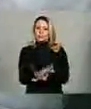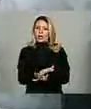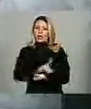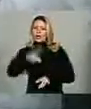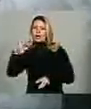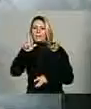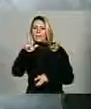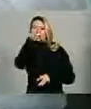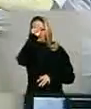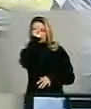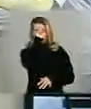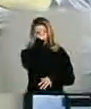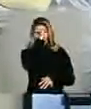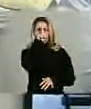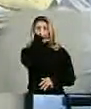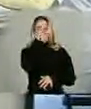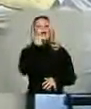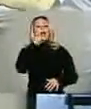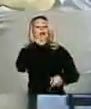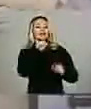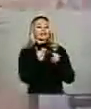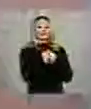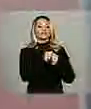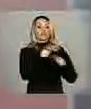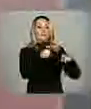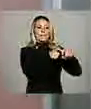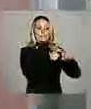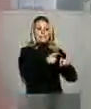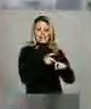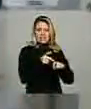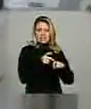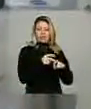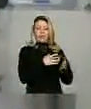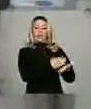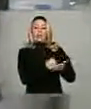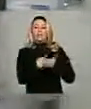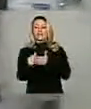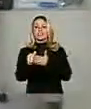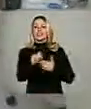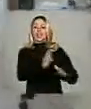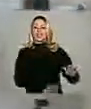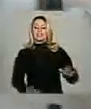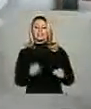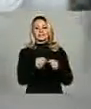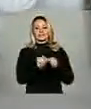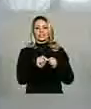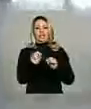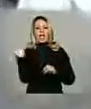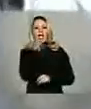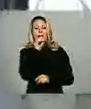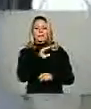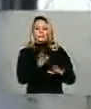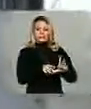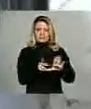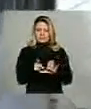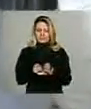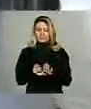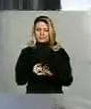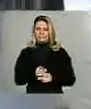a mãe é orientada pelo pediatra a levar a criança imediatamente para fazer o exame.